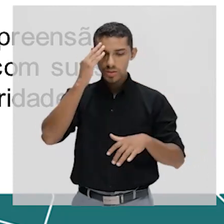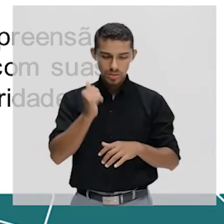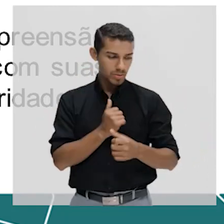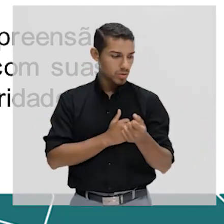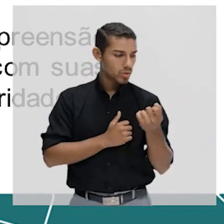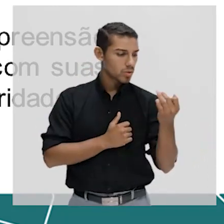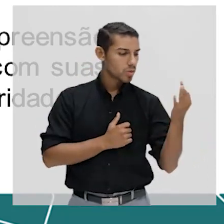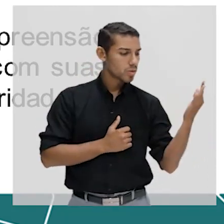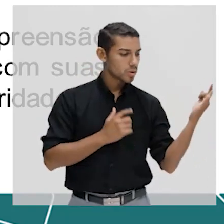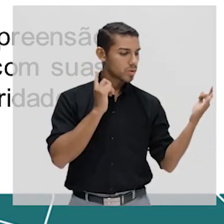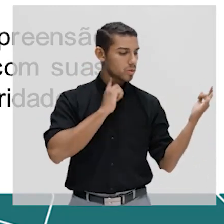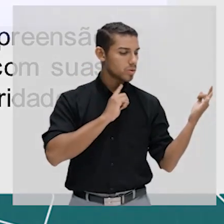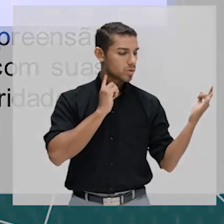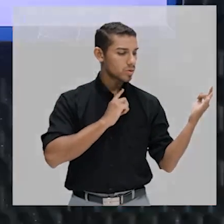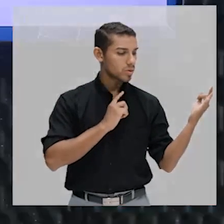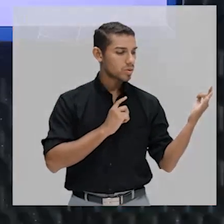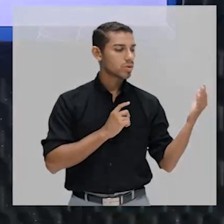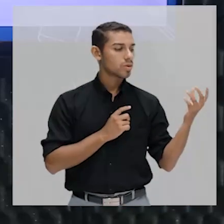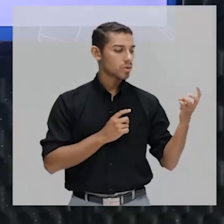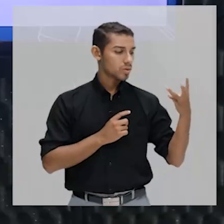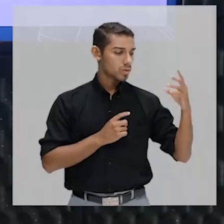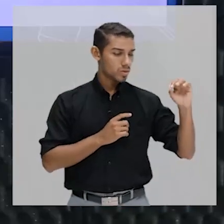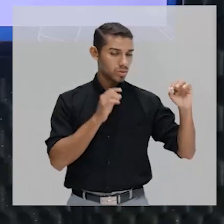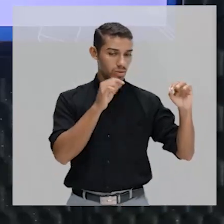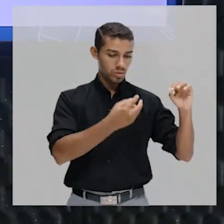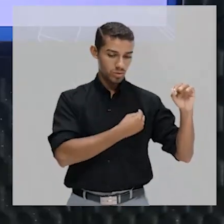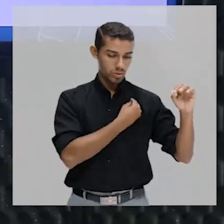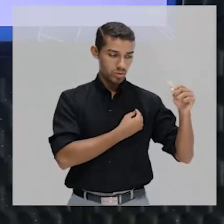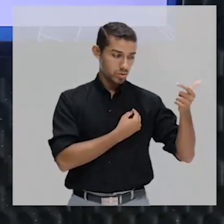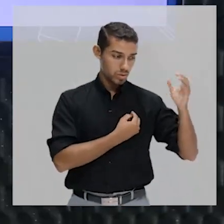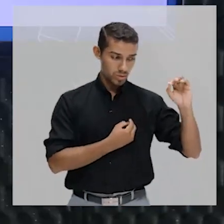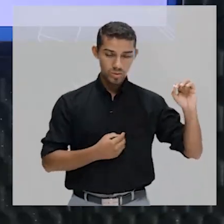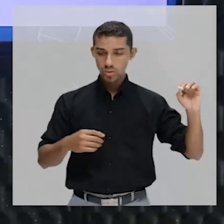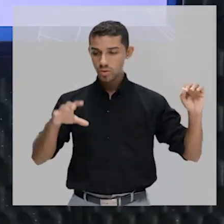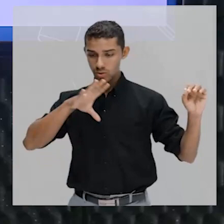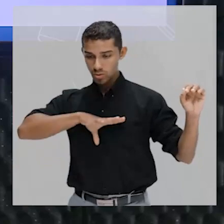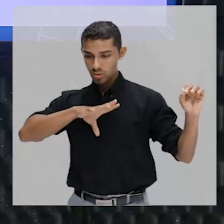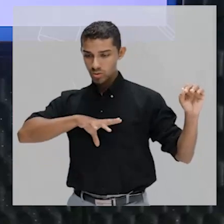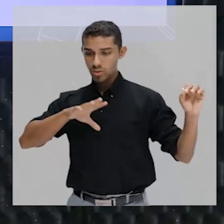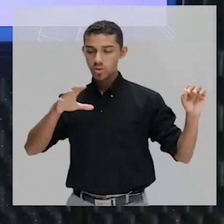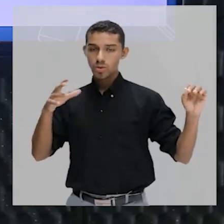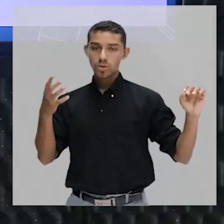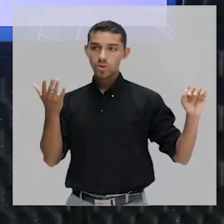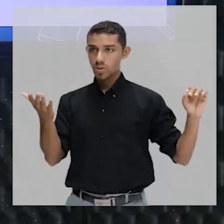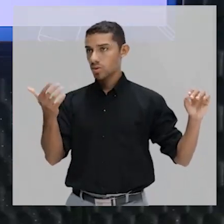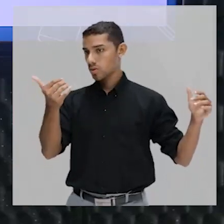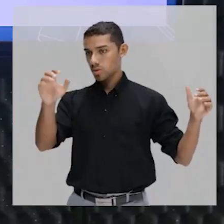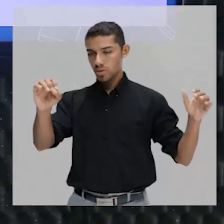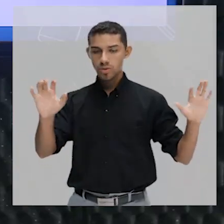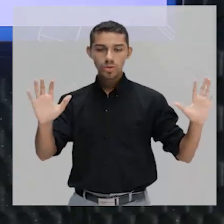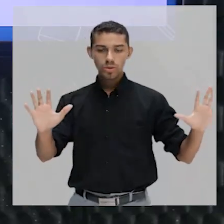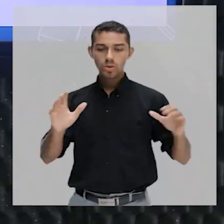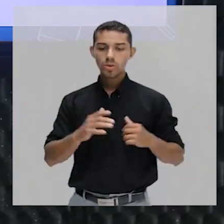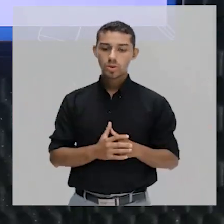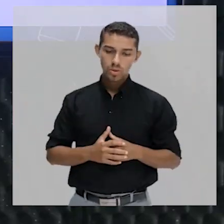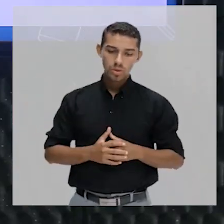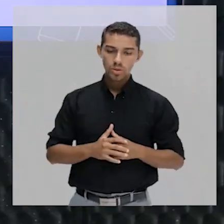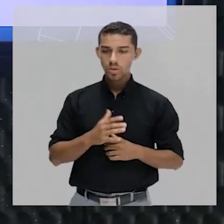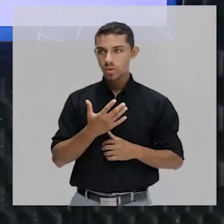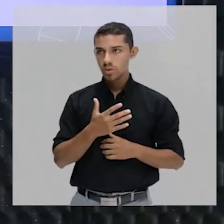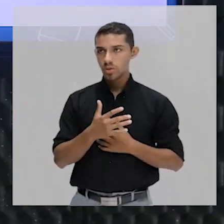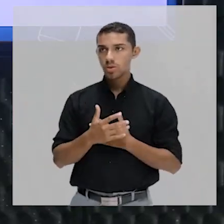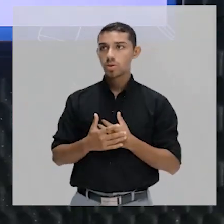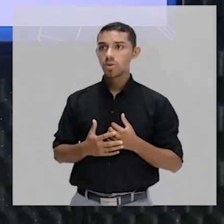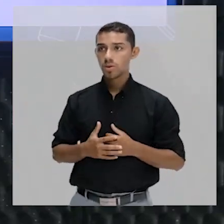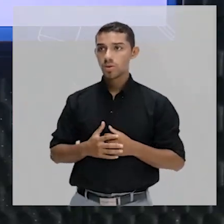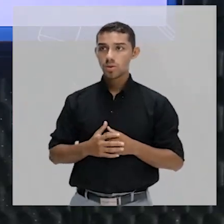quantos flamenguistas? Ah, dos 30 tem 10. Tem quantos vascaínos? Olha, dos 30 tem 10. Do flamenguista e botafoguense, dos 30,